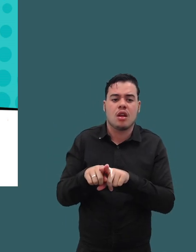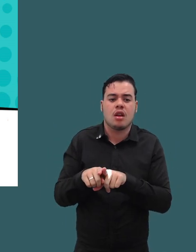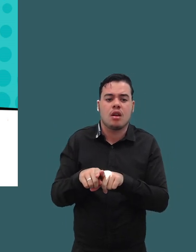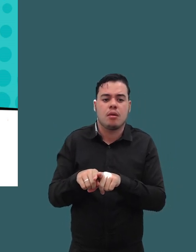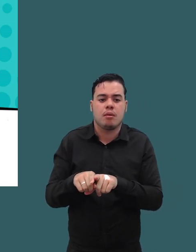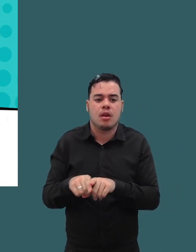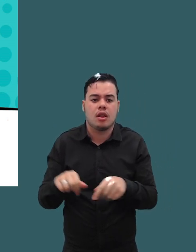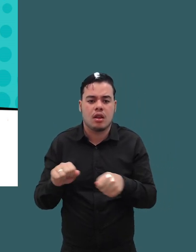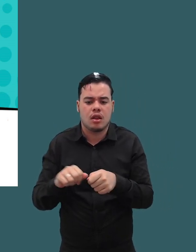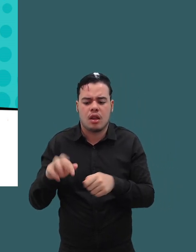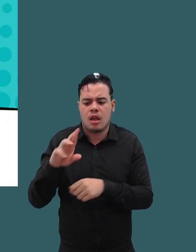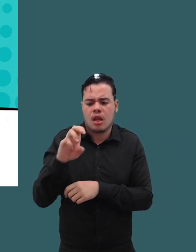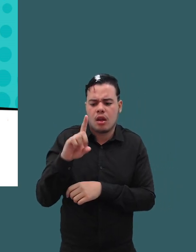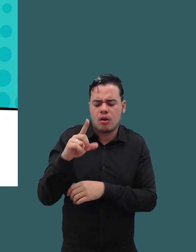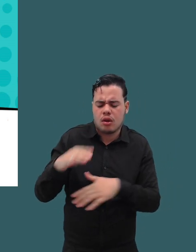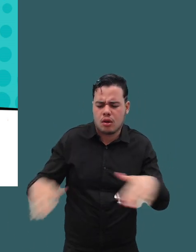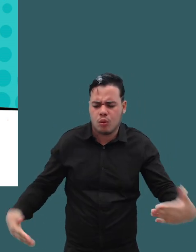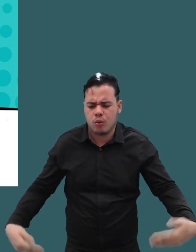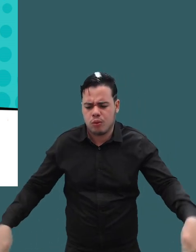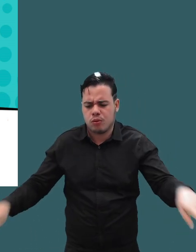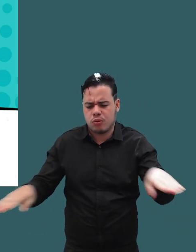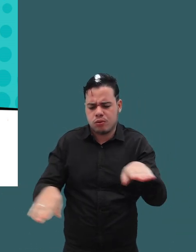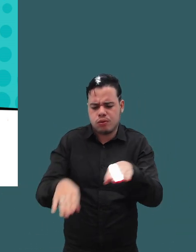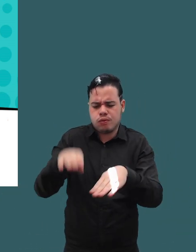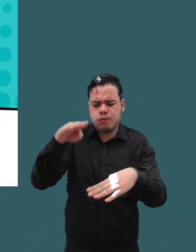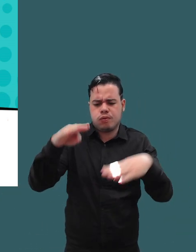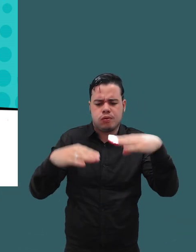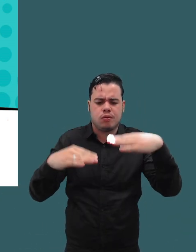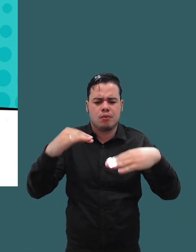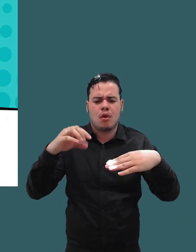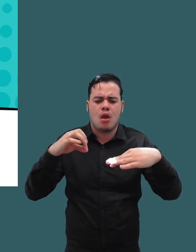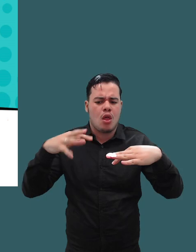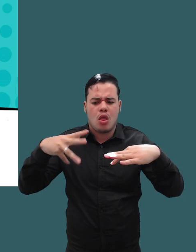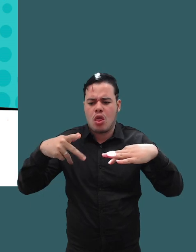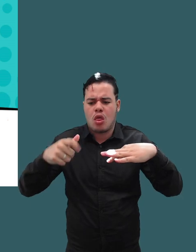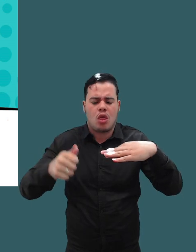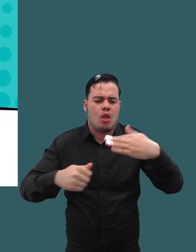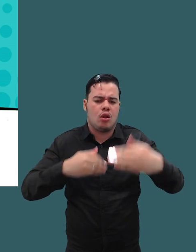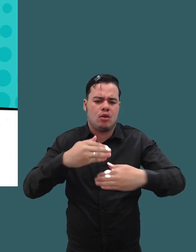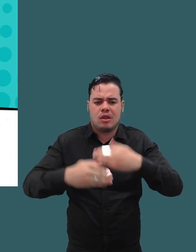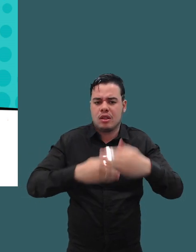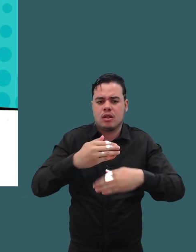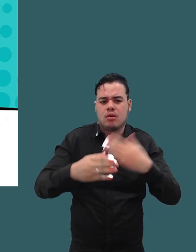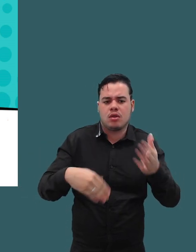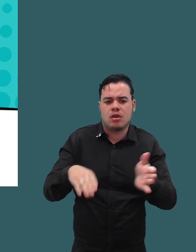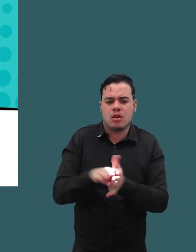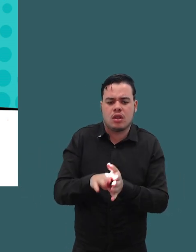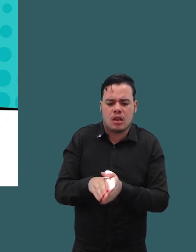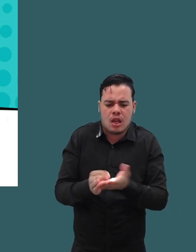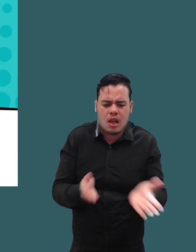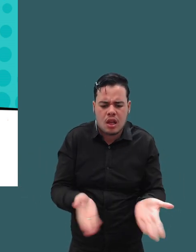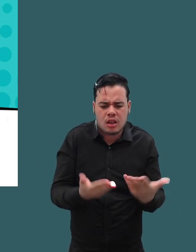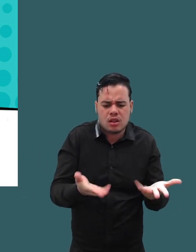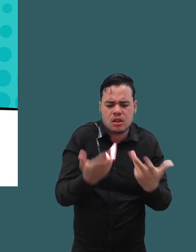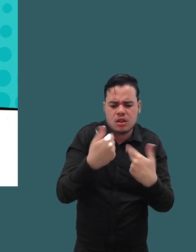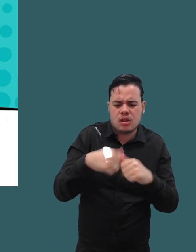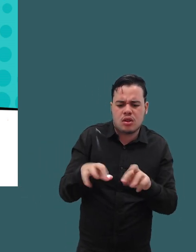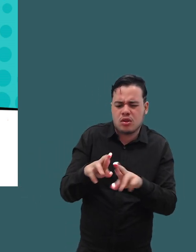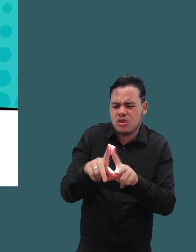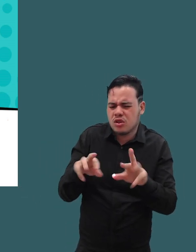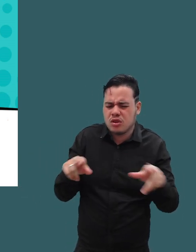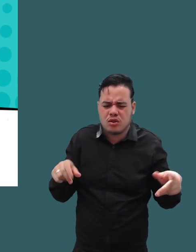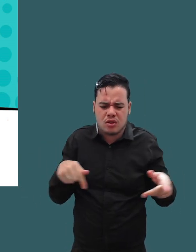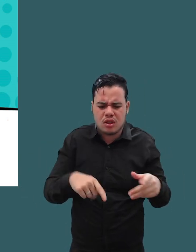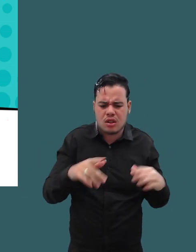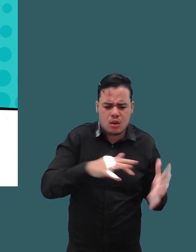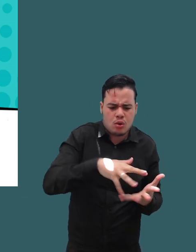regulamentar as redes sociais, as big tags e todo esse processo que vem motivando e construindo novas formas de ser